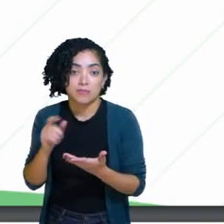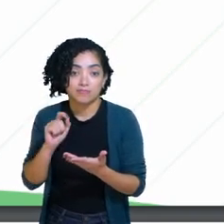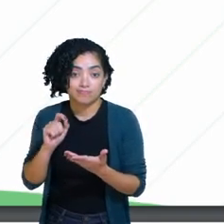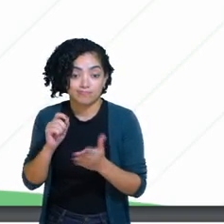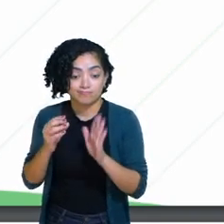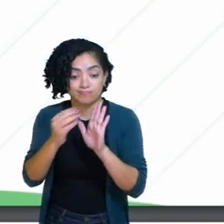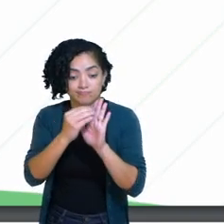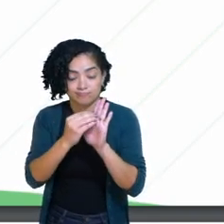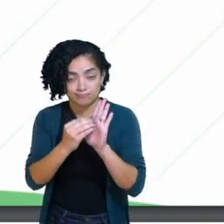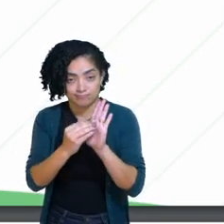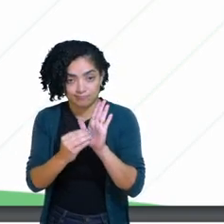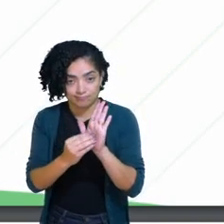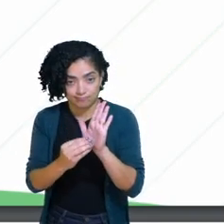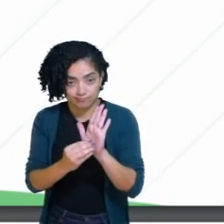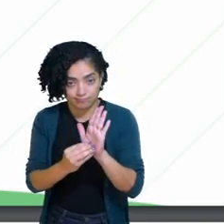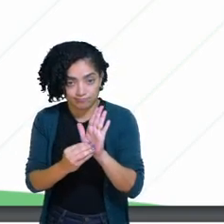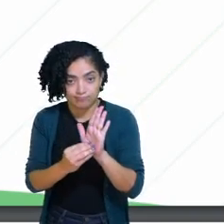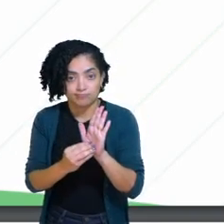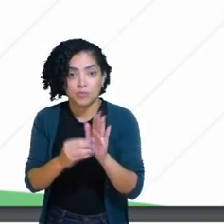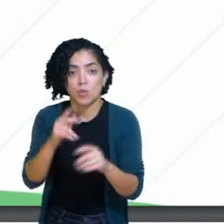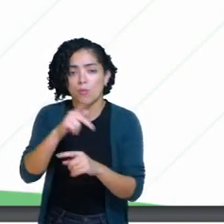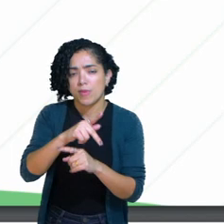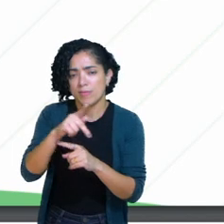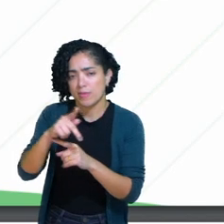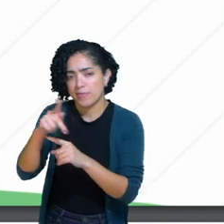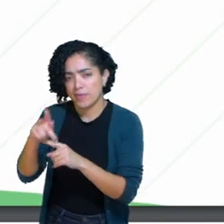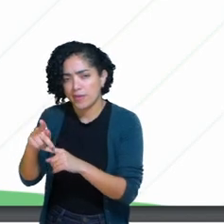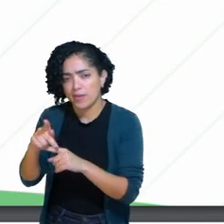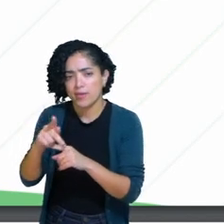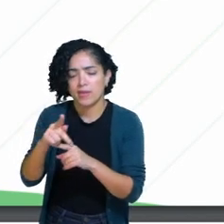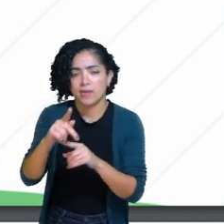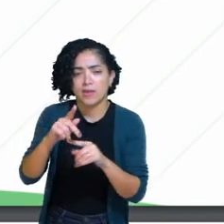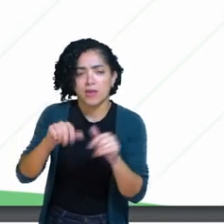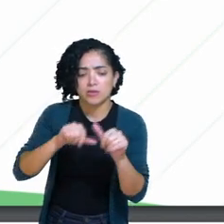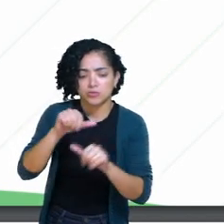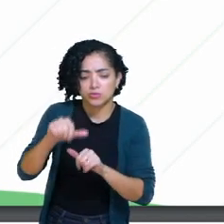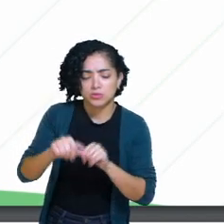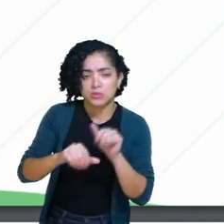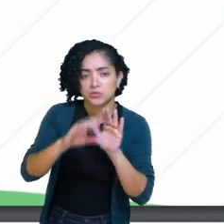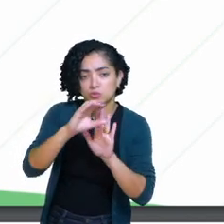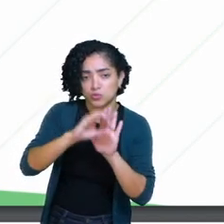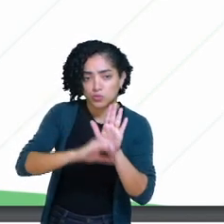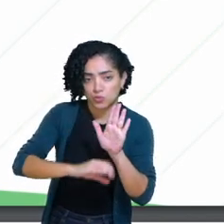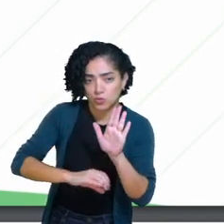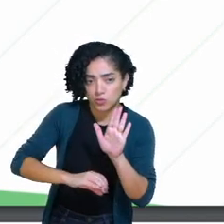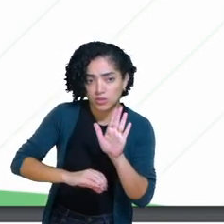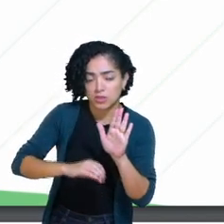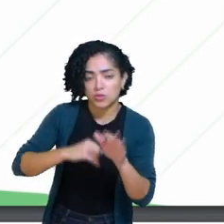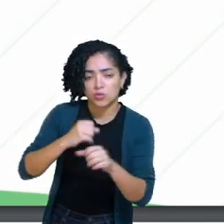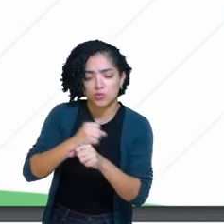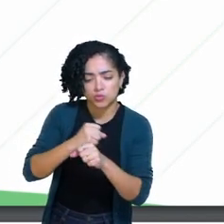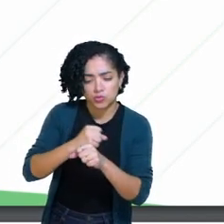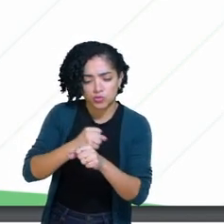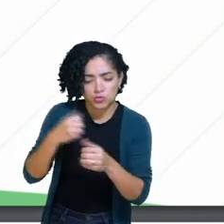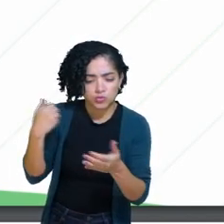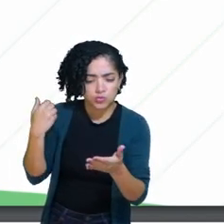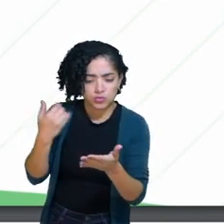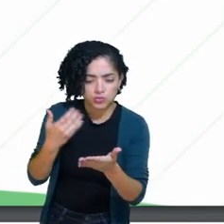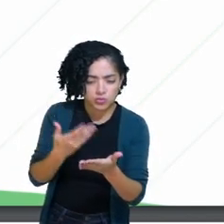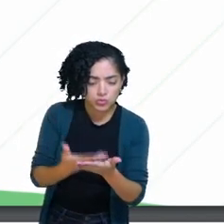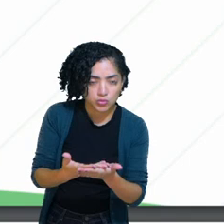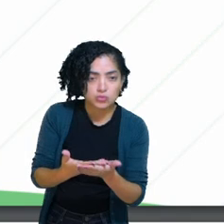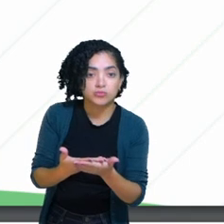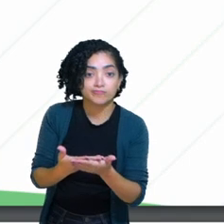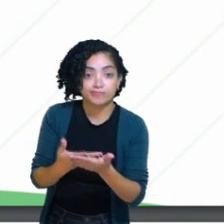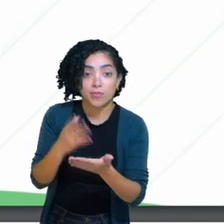formação continuada o estudo do ppp as alterações no currículo que nos últimos anos T sido né